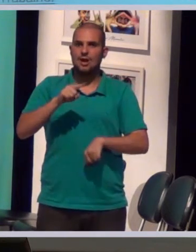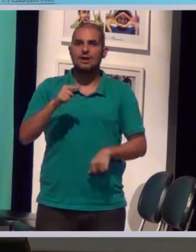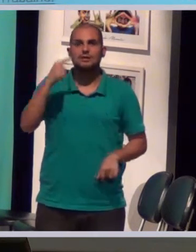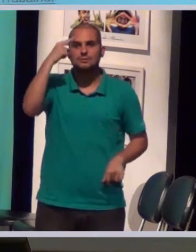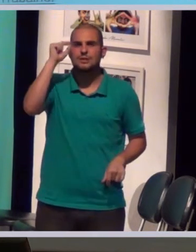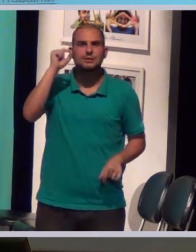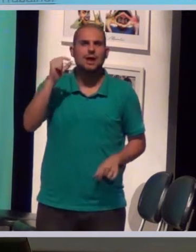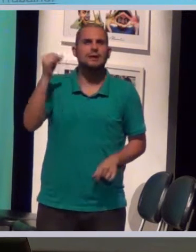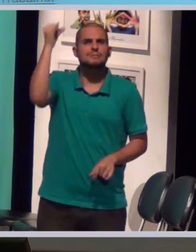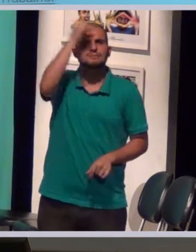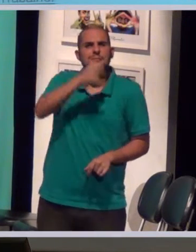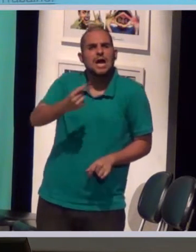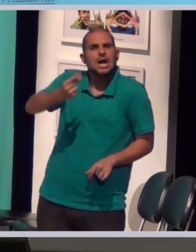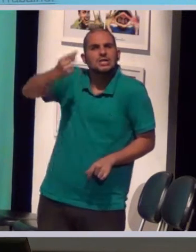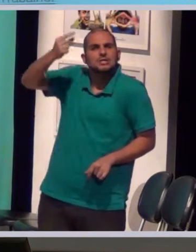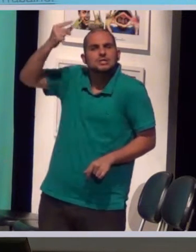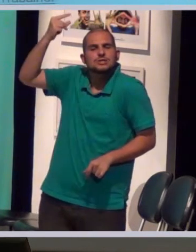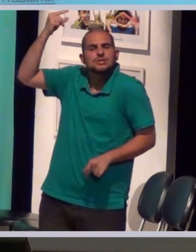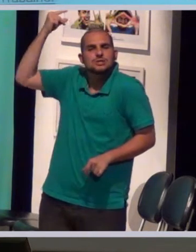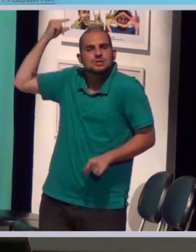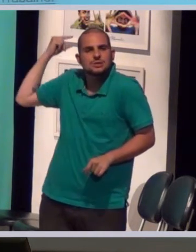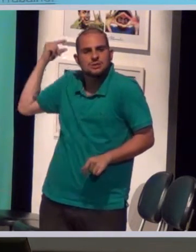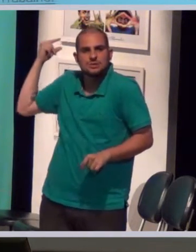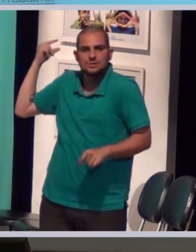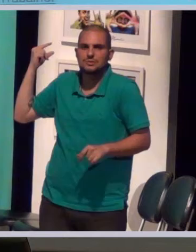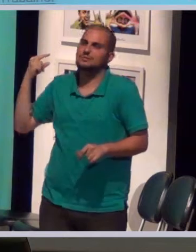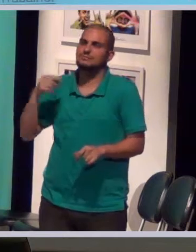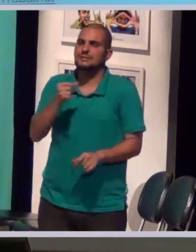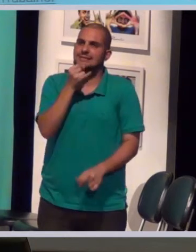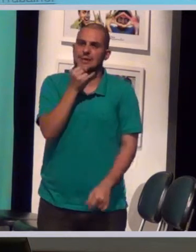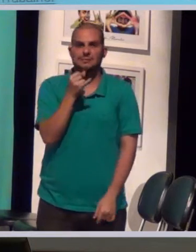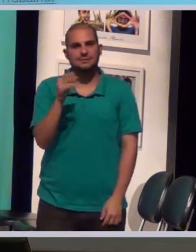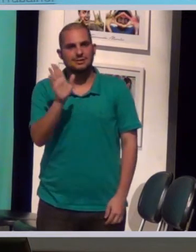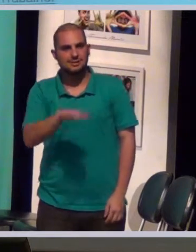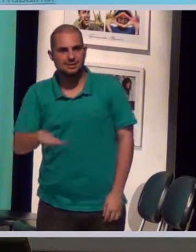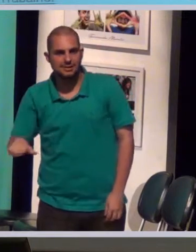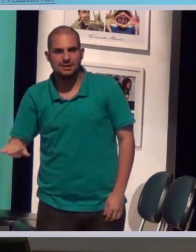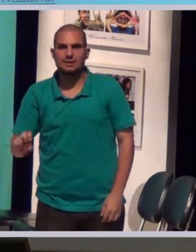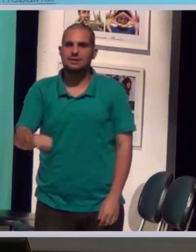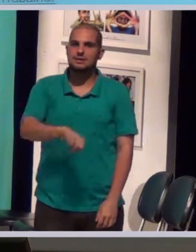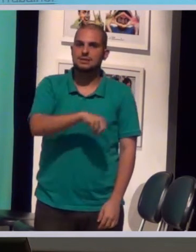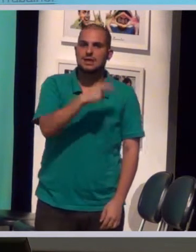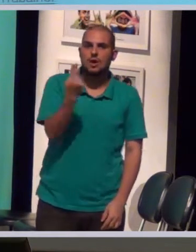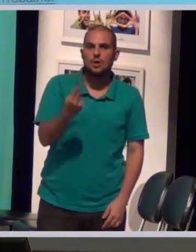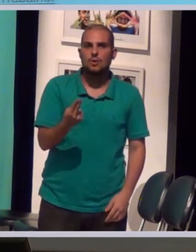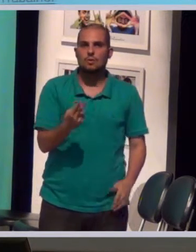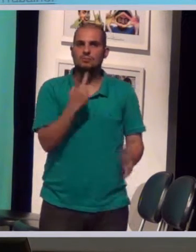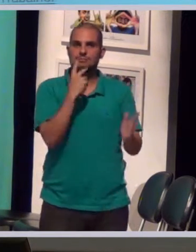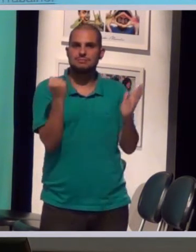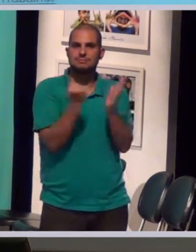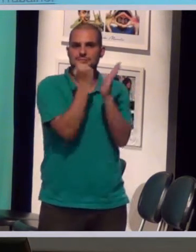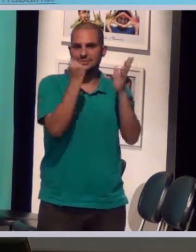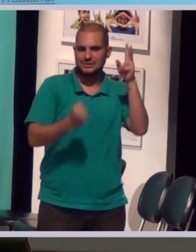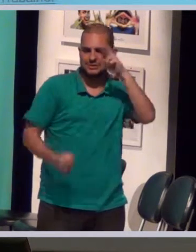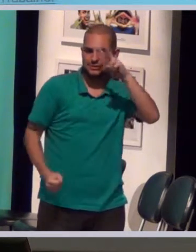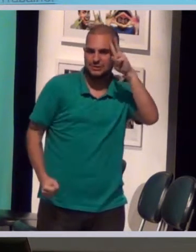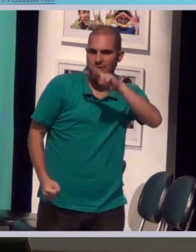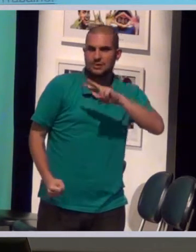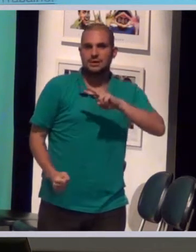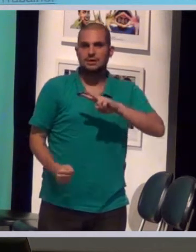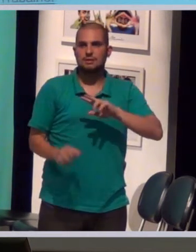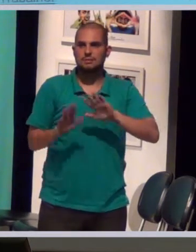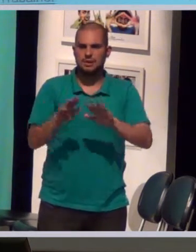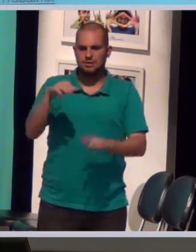muito distante, algo do passado, quando nós éramos crianças, ou então uma memória histórica. E nem todas